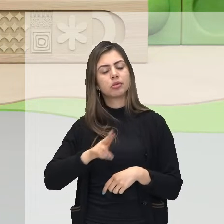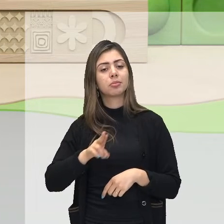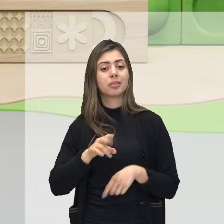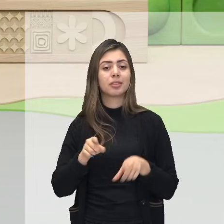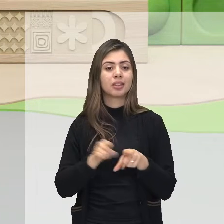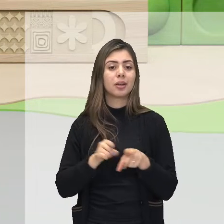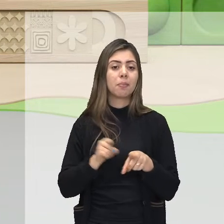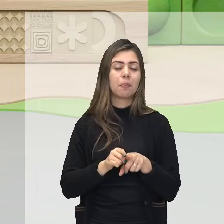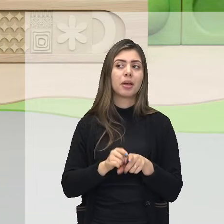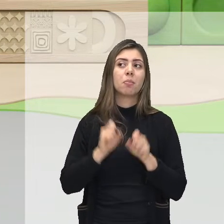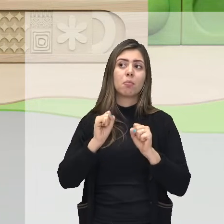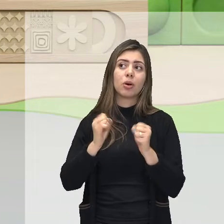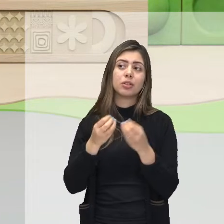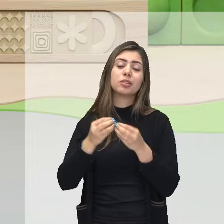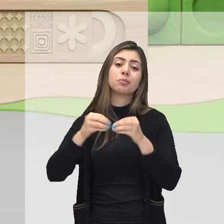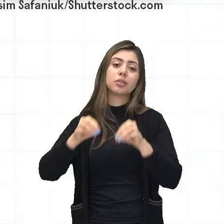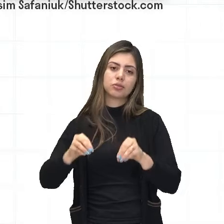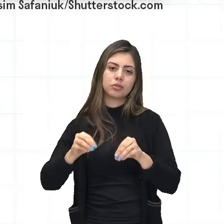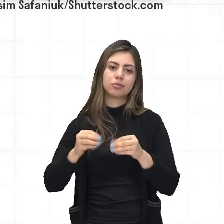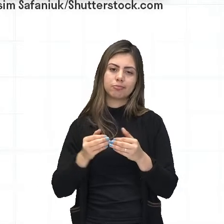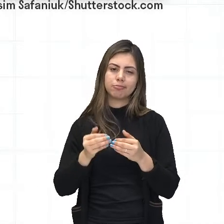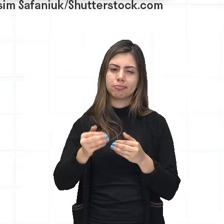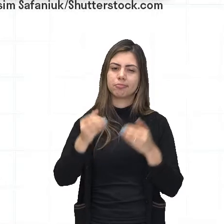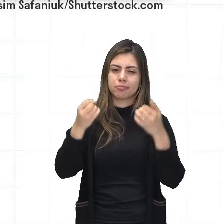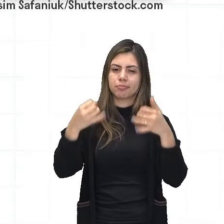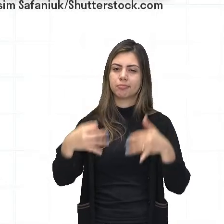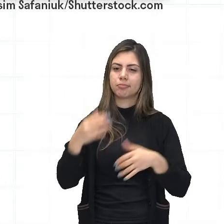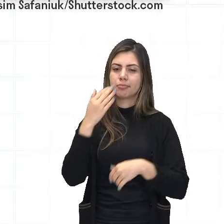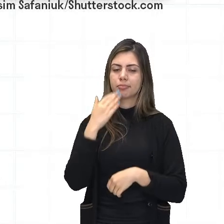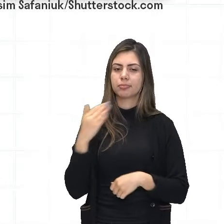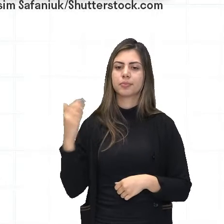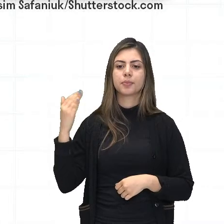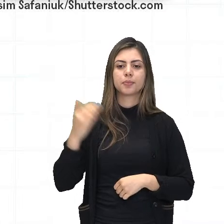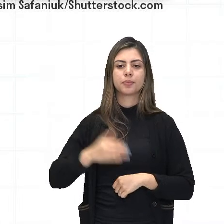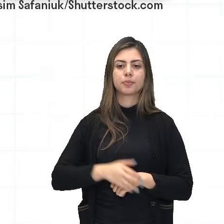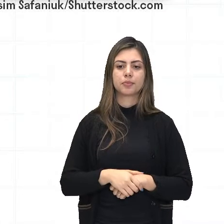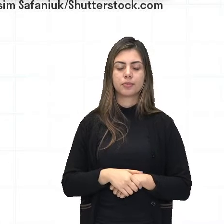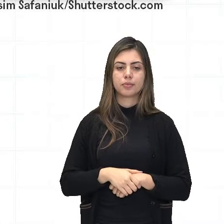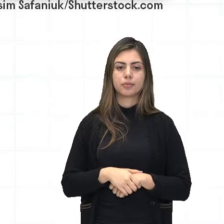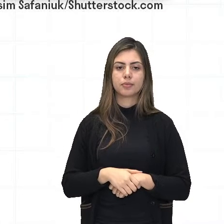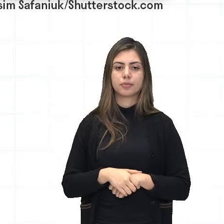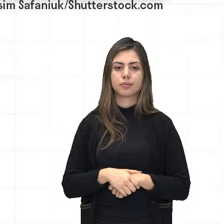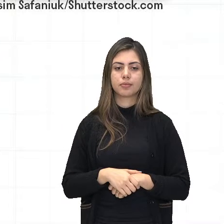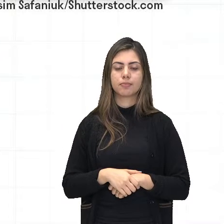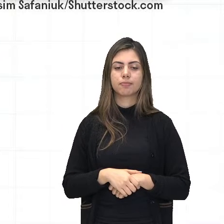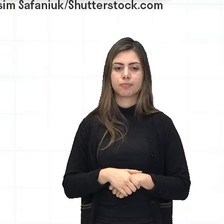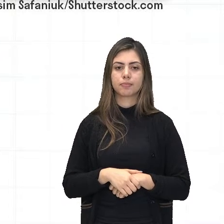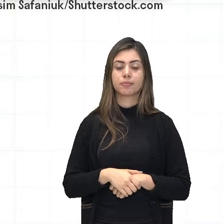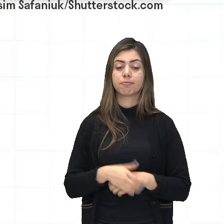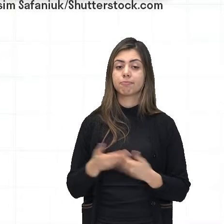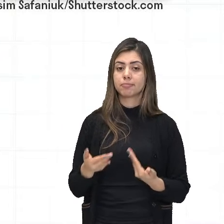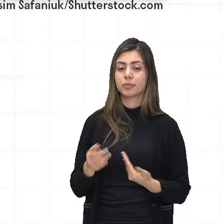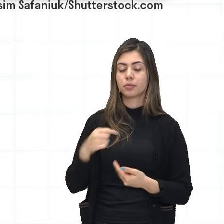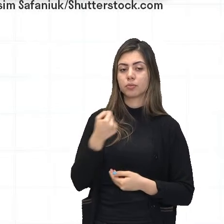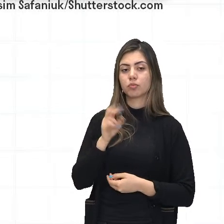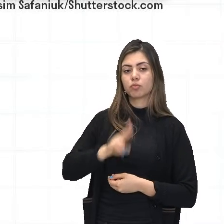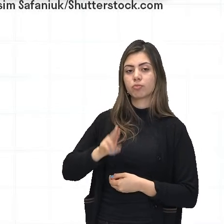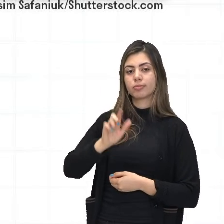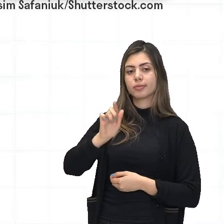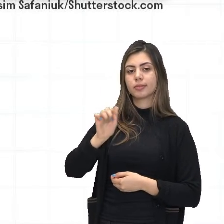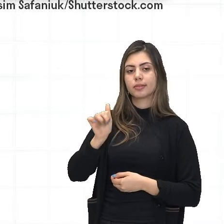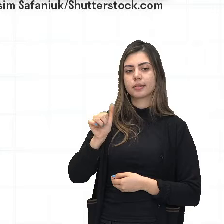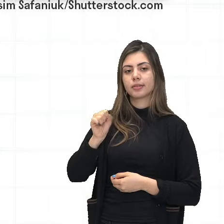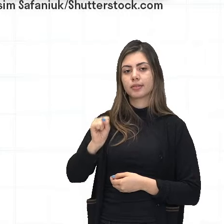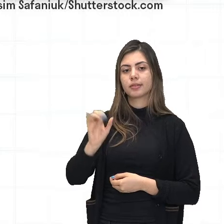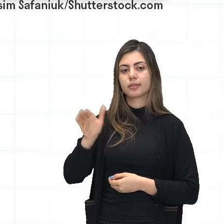tem desvantagens. Então, vamos observar aí na nossa cartela as desvantagens do uso do